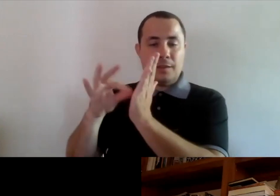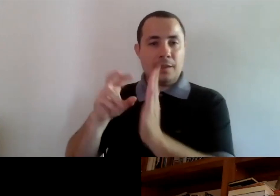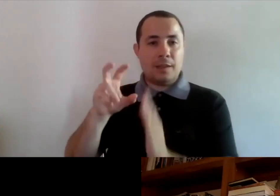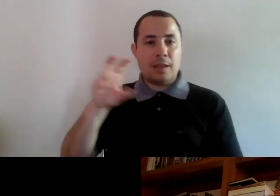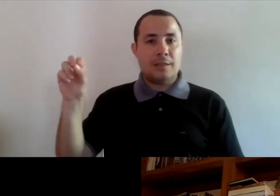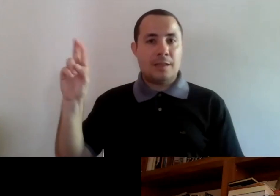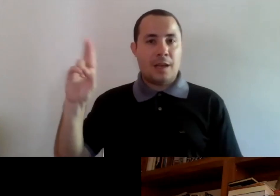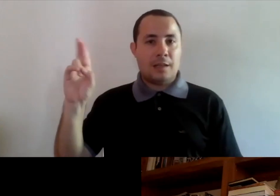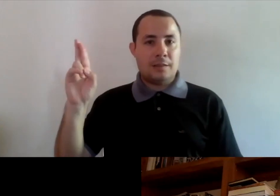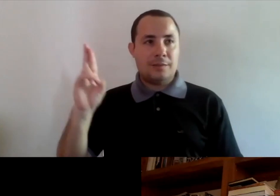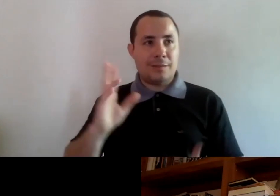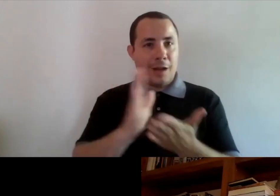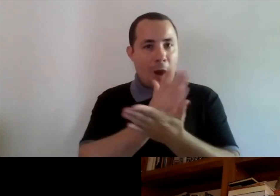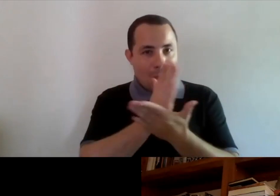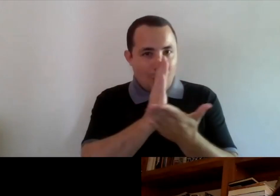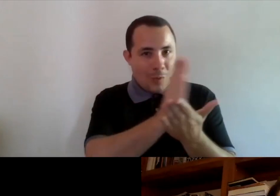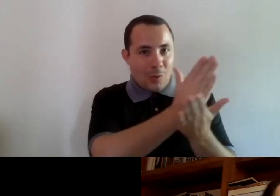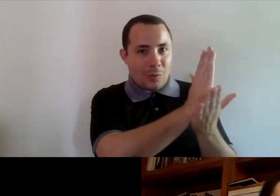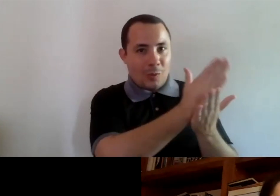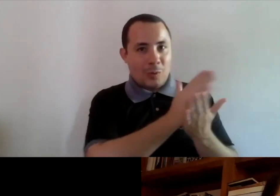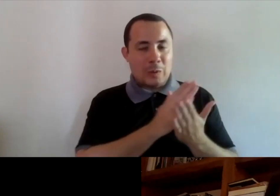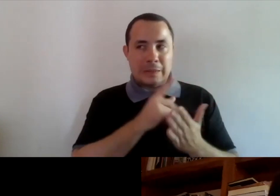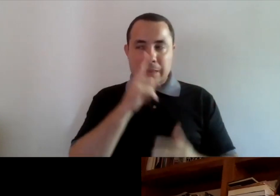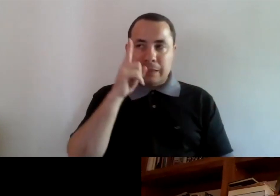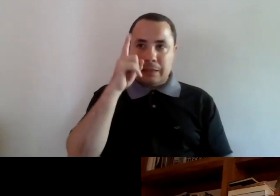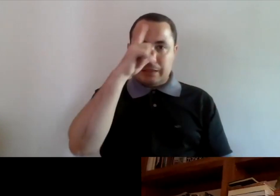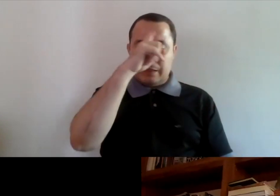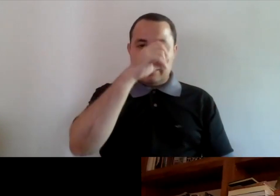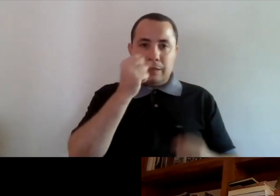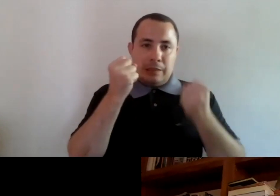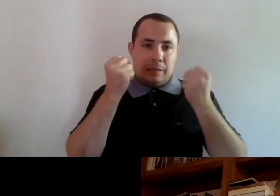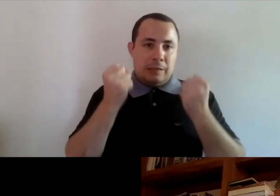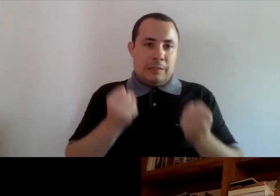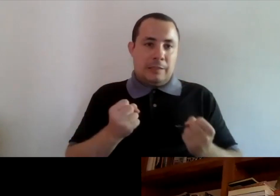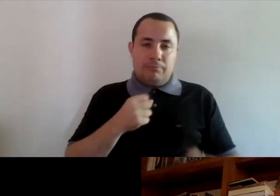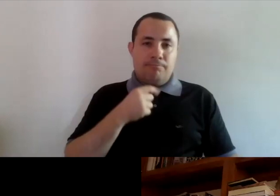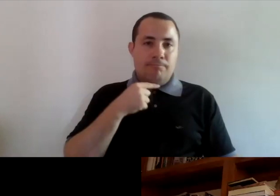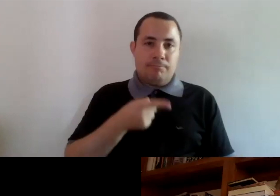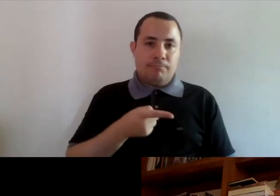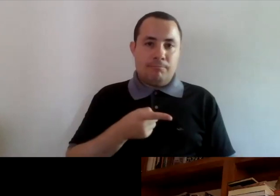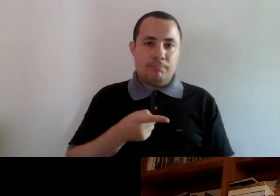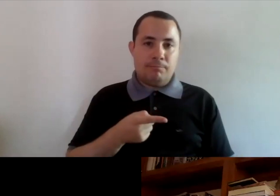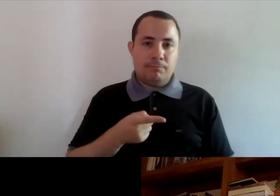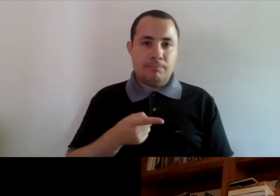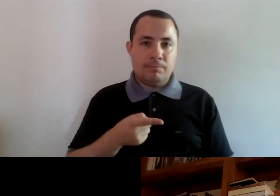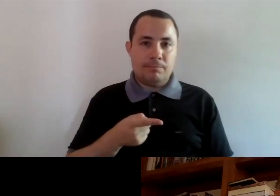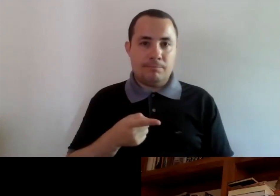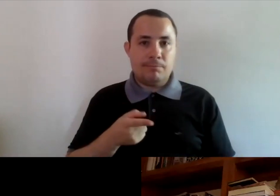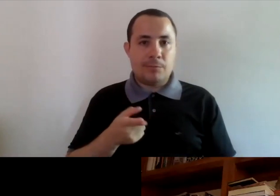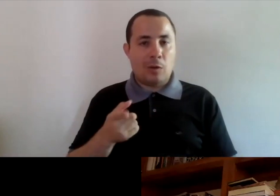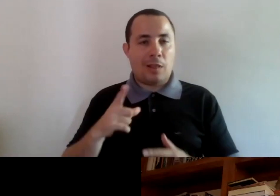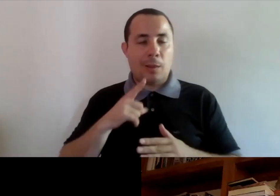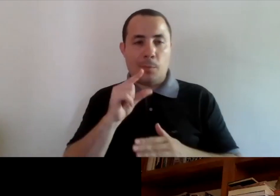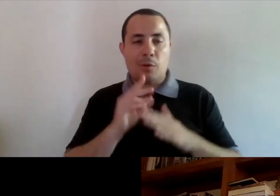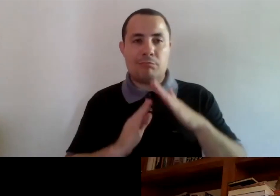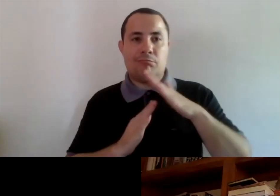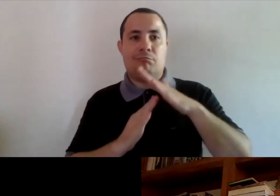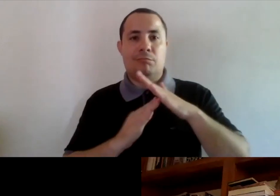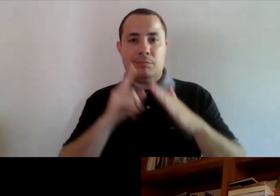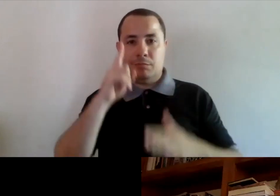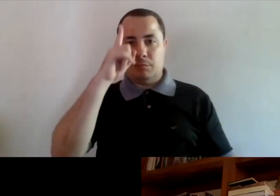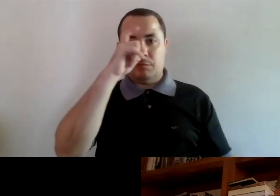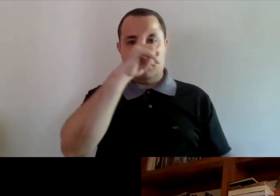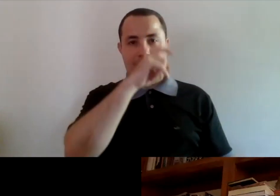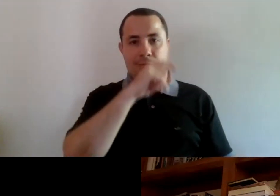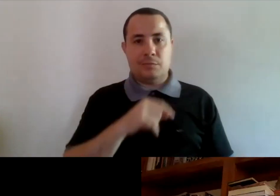autor independente, isso é muito difícil, ele nem chega até lá, né? Então E você já tem uma restrição. não é nem pensado